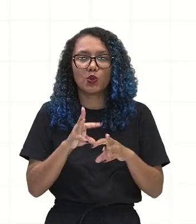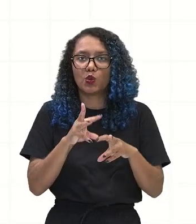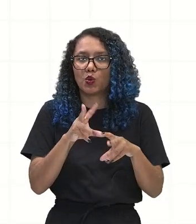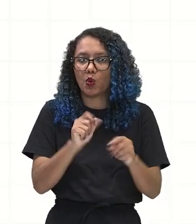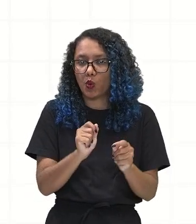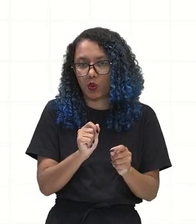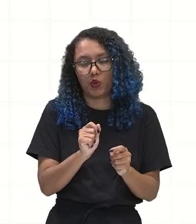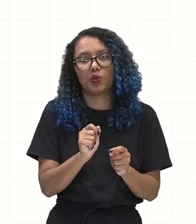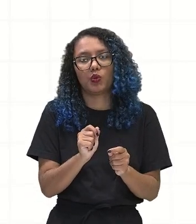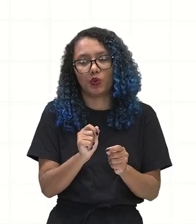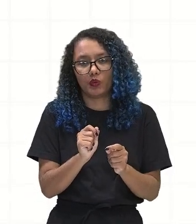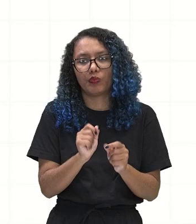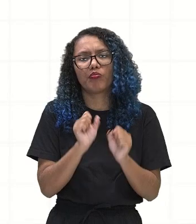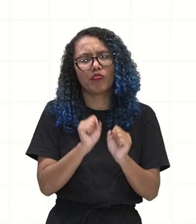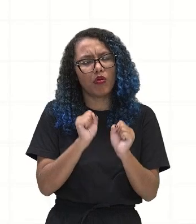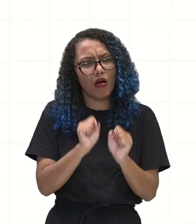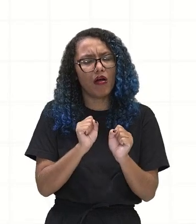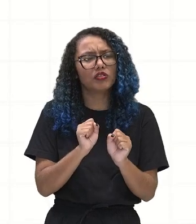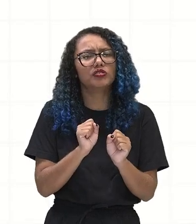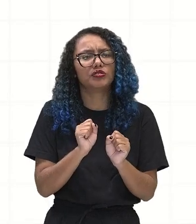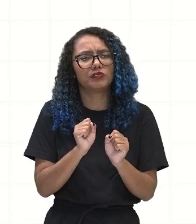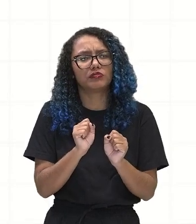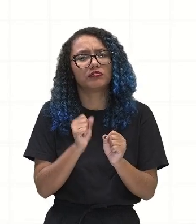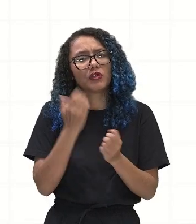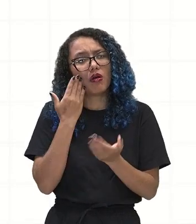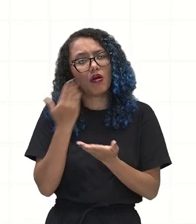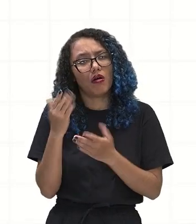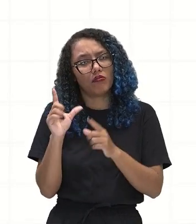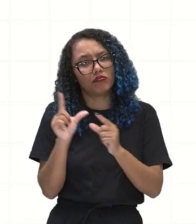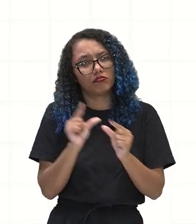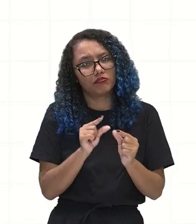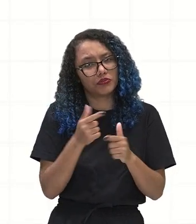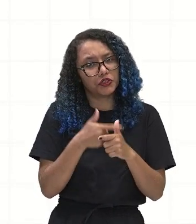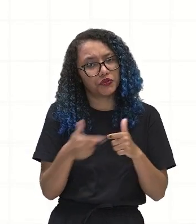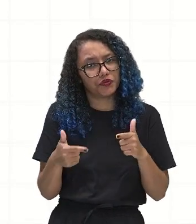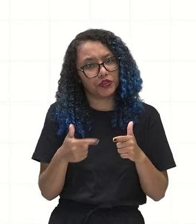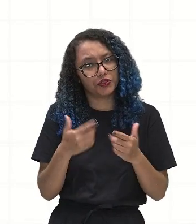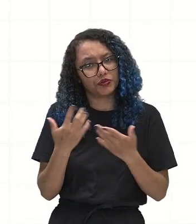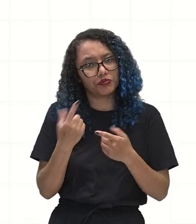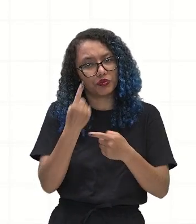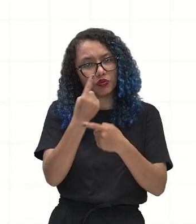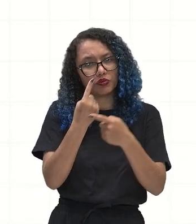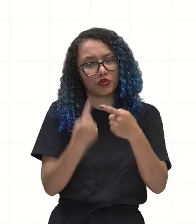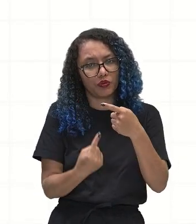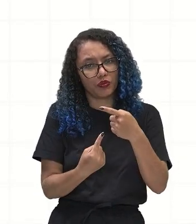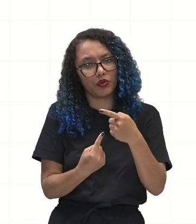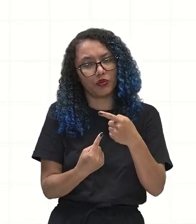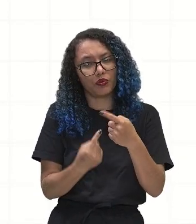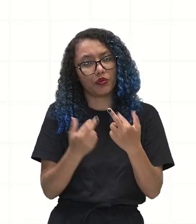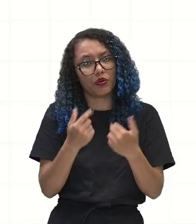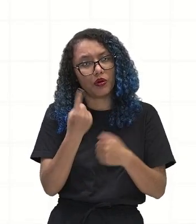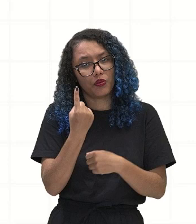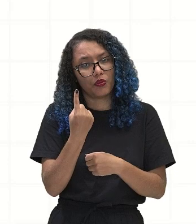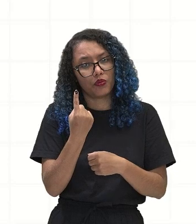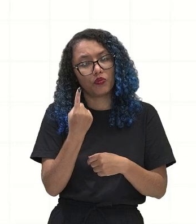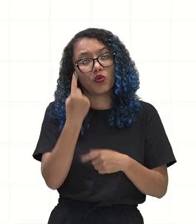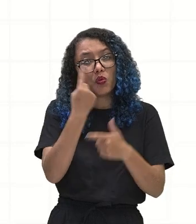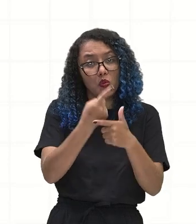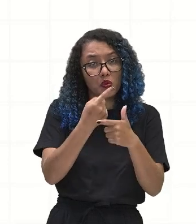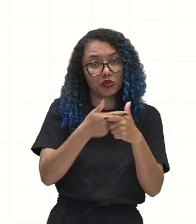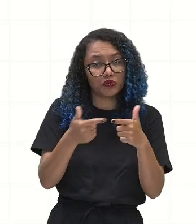podemos simplificar, né? Ó, vai ficar 1 sobre 1, que é igual a 1, né? 1 dividido por 1.